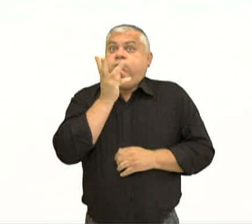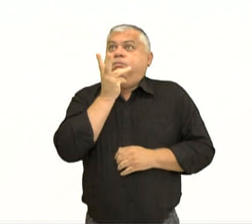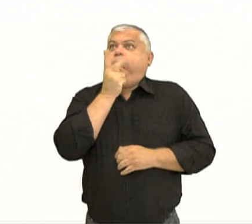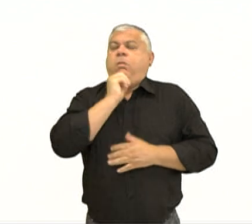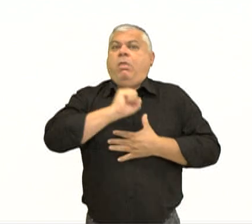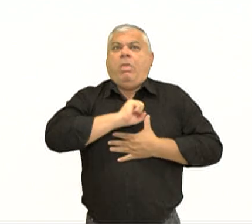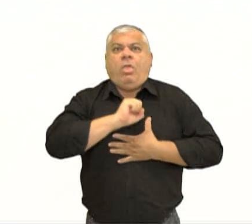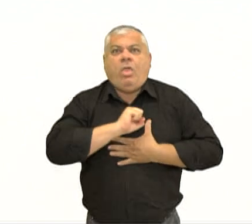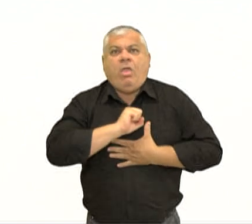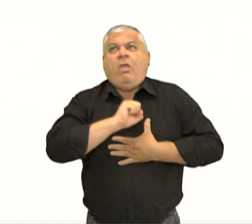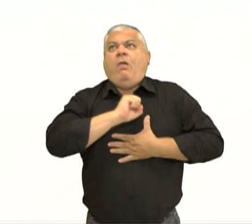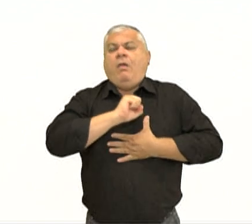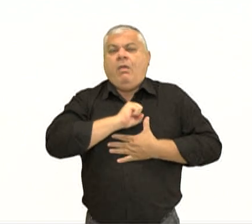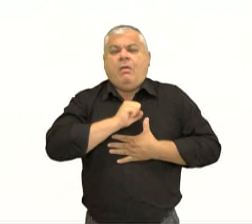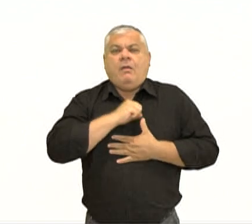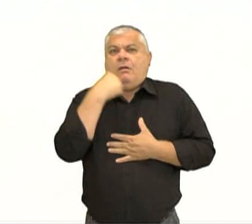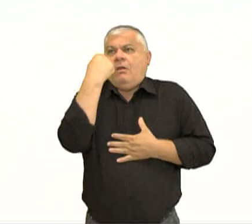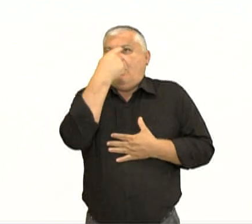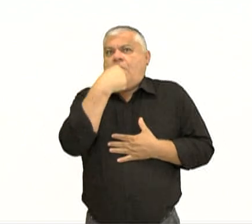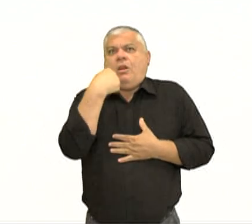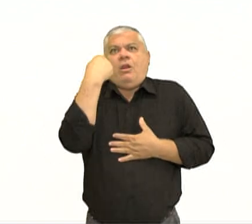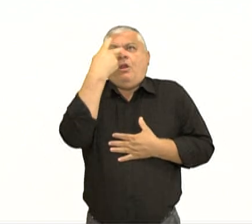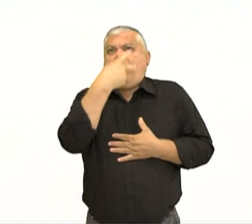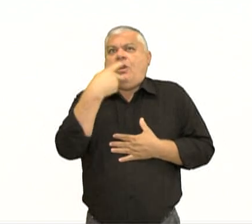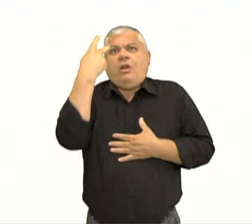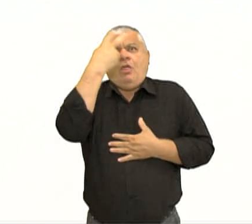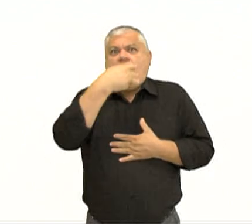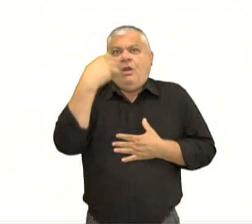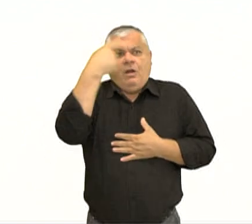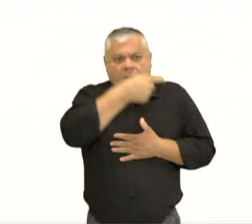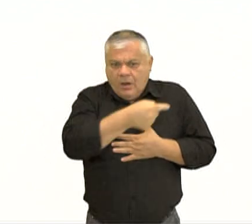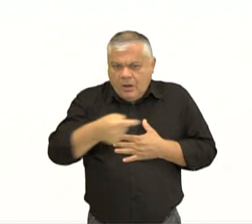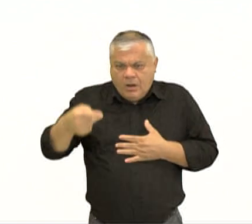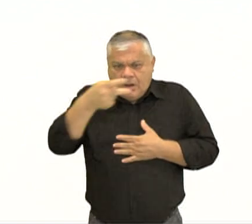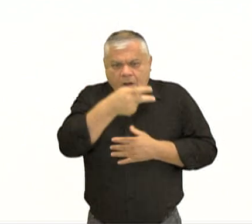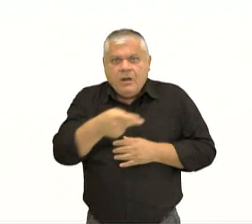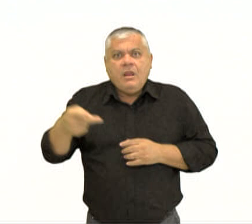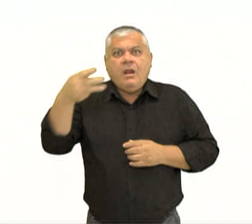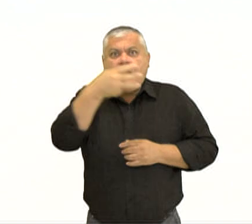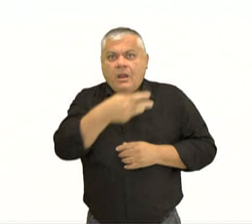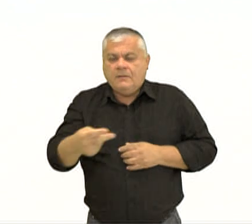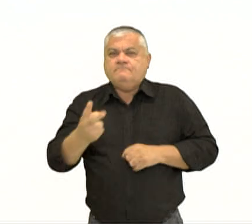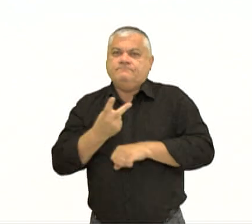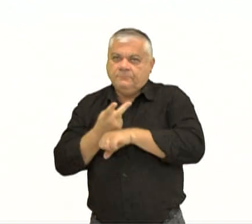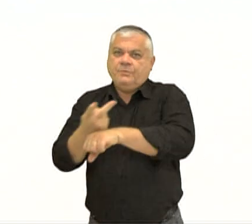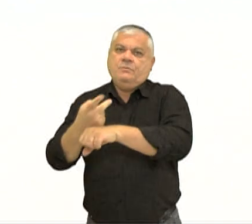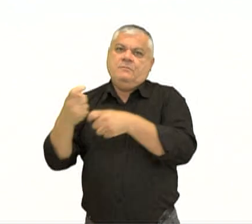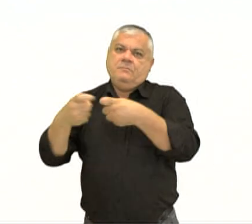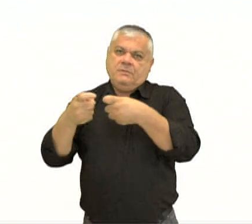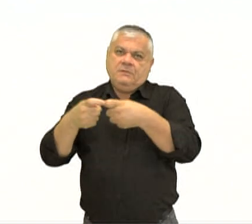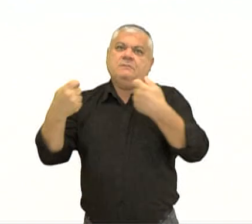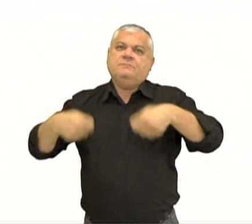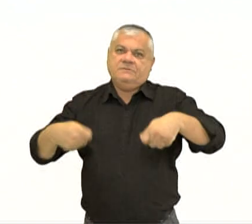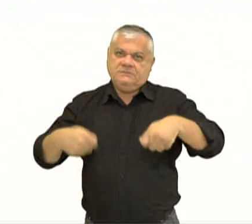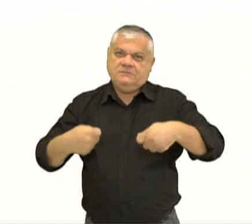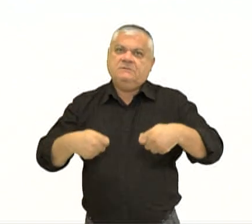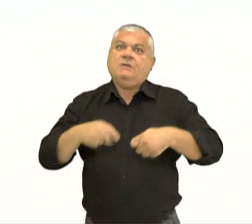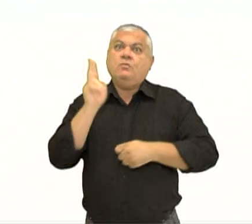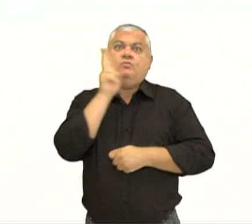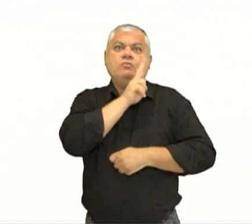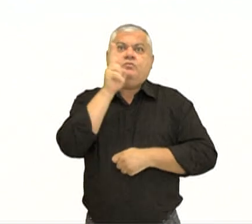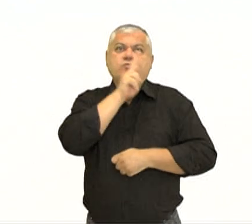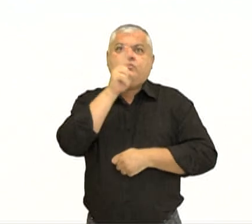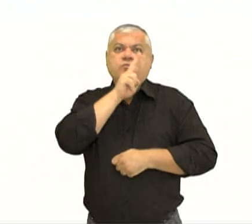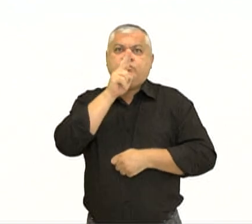Então, tosses que duram por mais de 3 semanas, a gente deve procurar um médico, porque é um sinal,